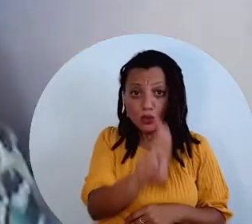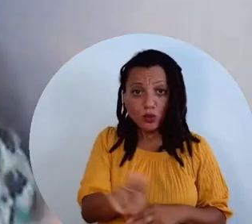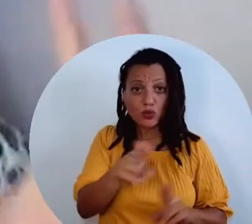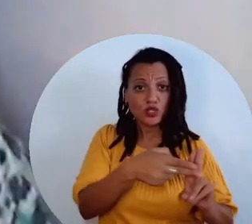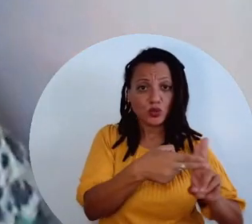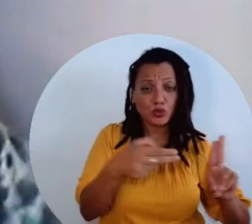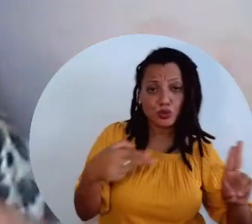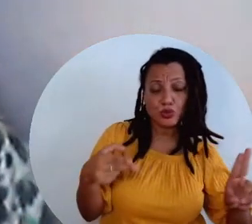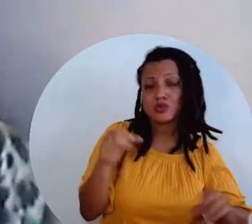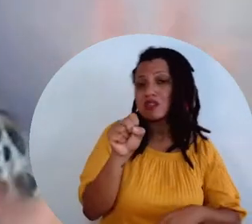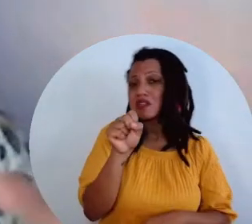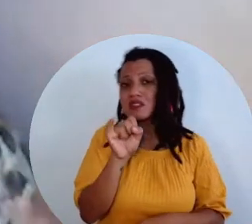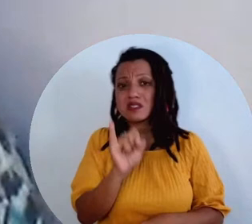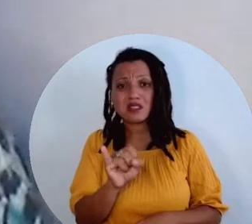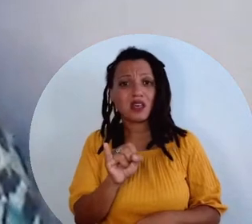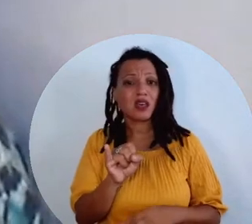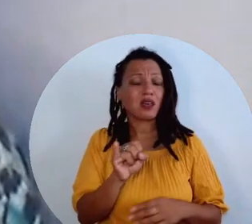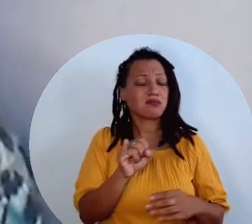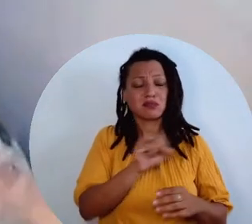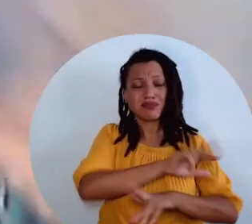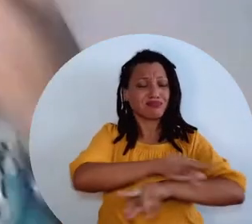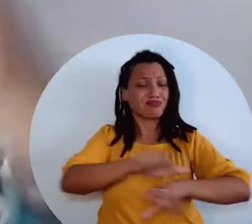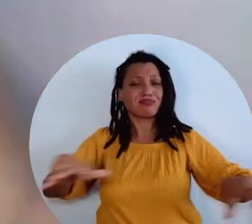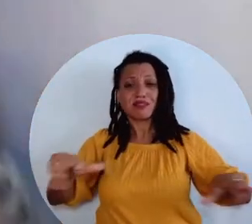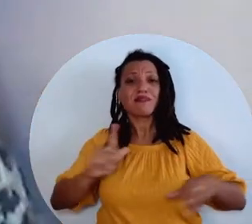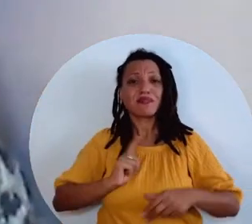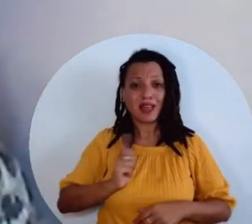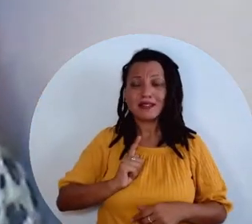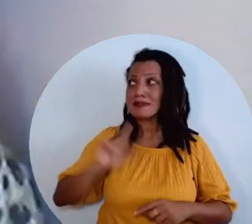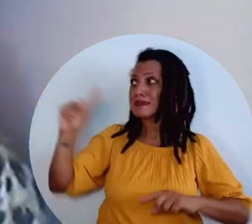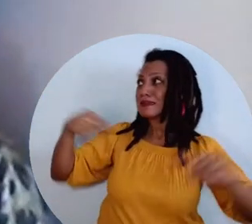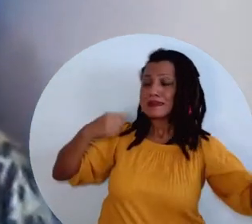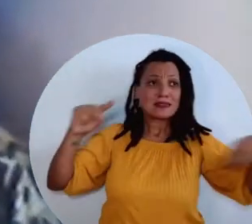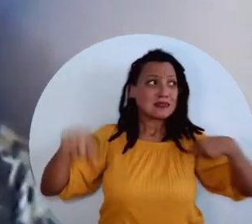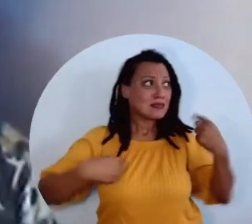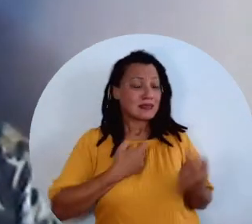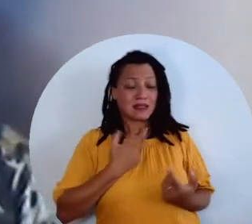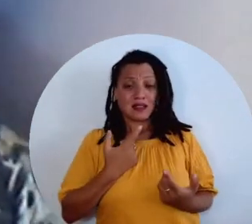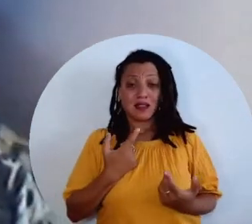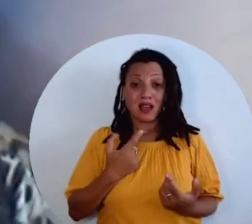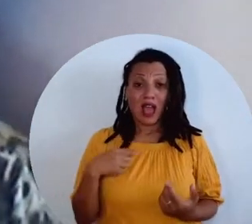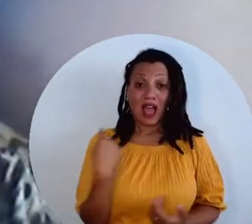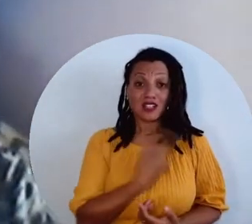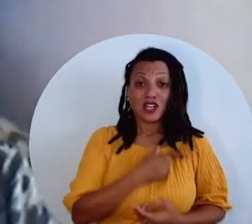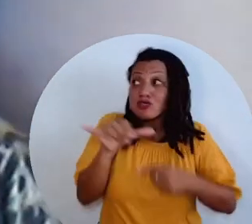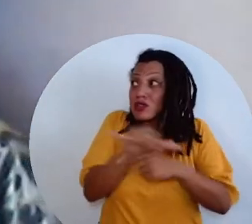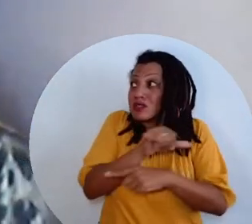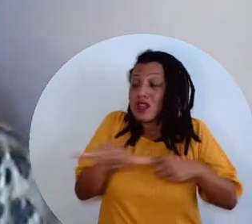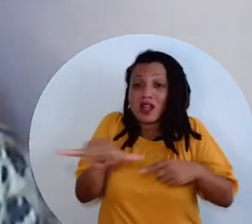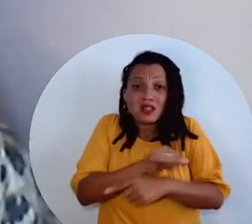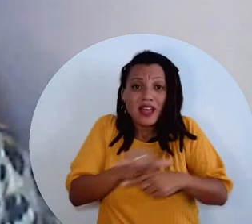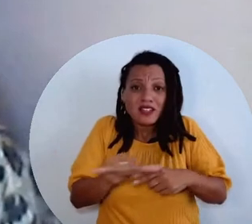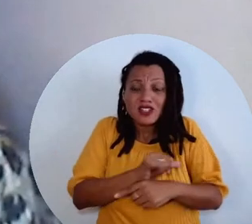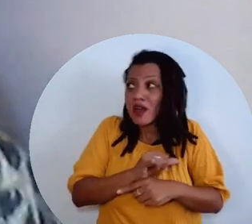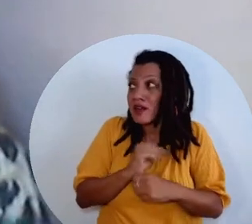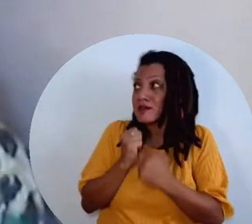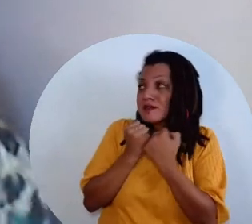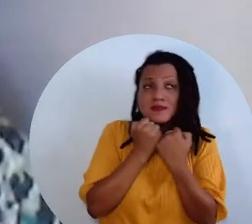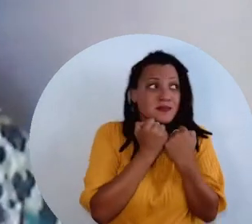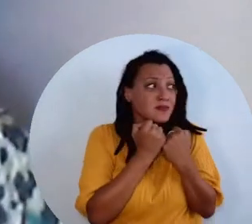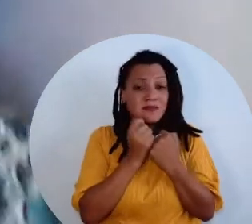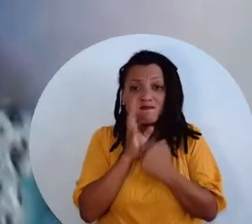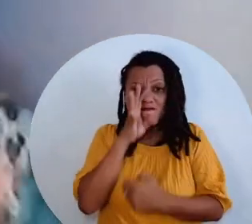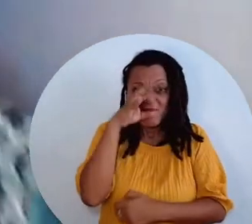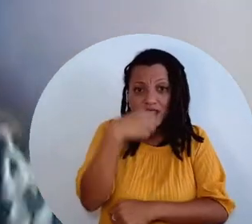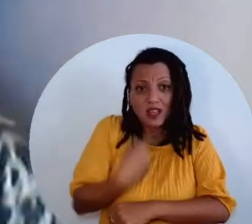há tentáculos para todos. Né? E aí a nossa estratégia de sobrevivência é ser lúcido desses tentáculos para poder